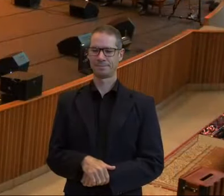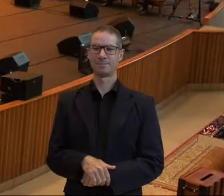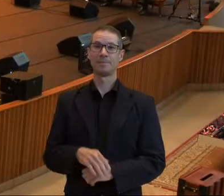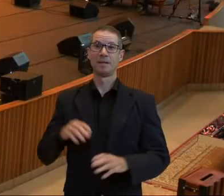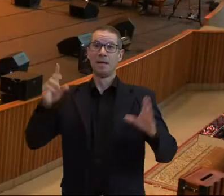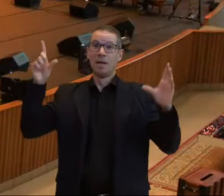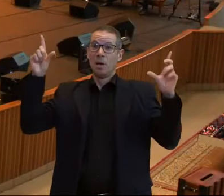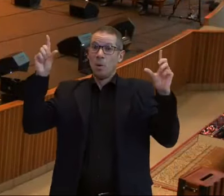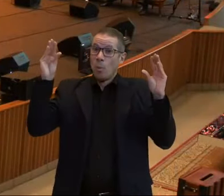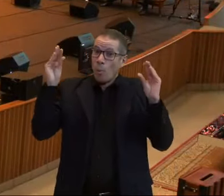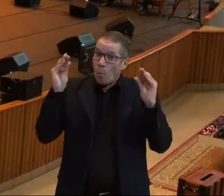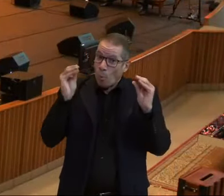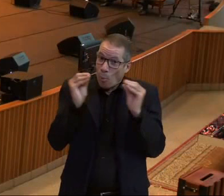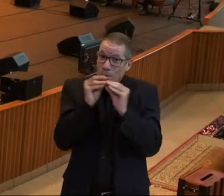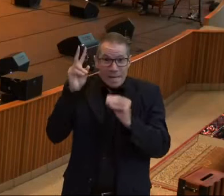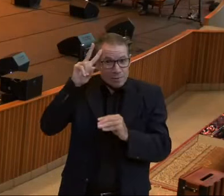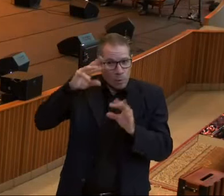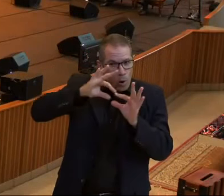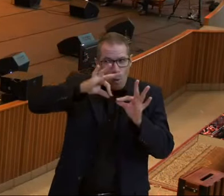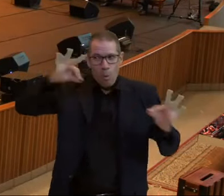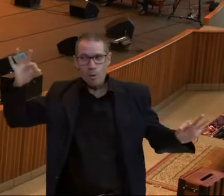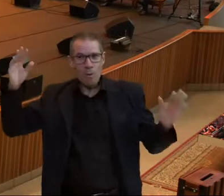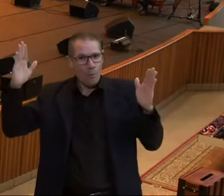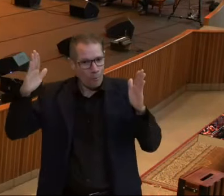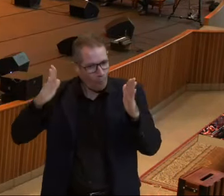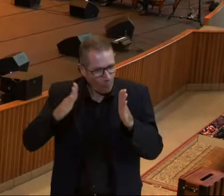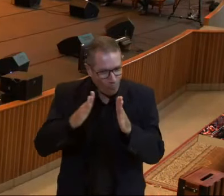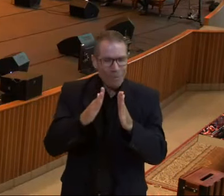Encurta a história aí. Eu sei que a história é comprida,